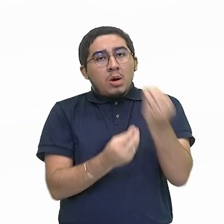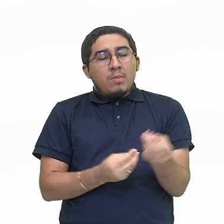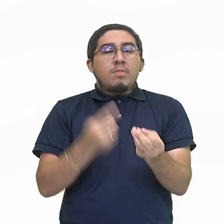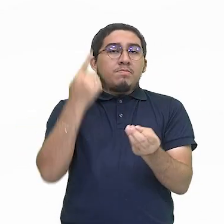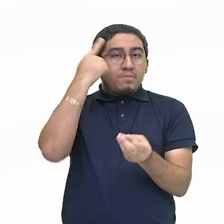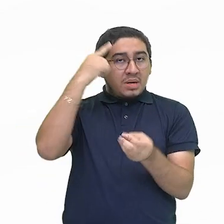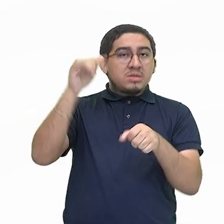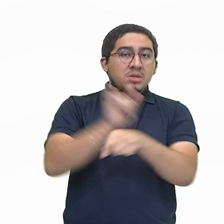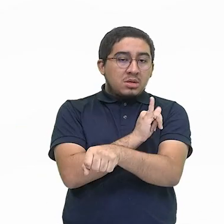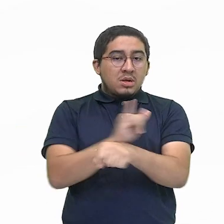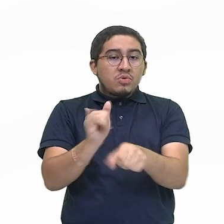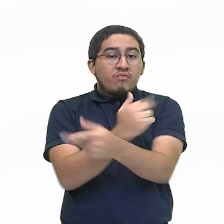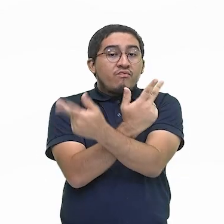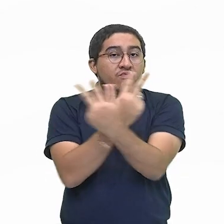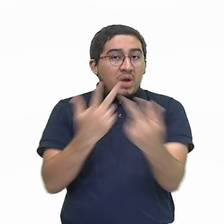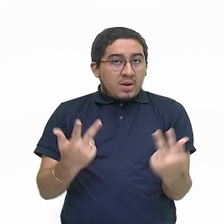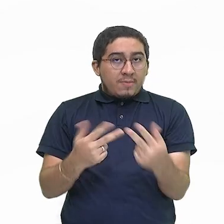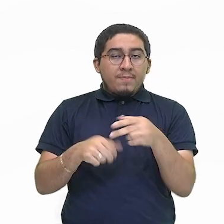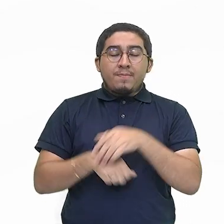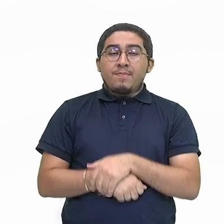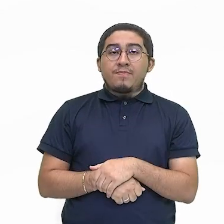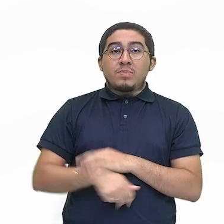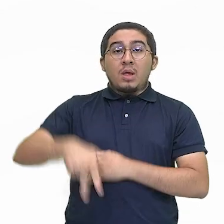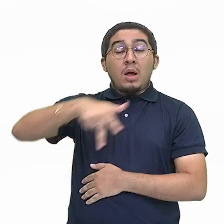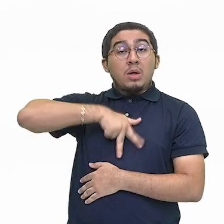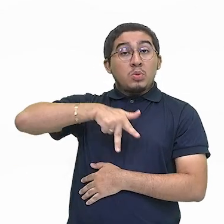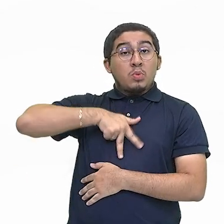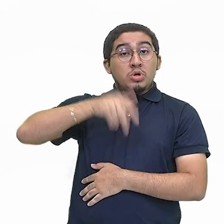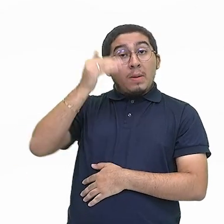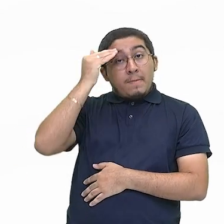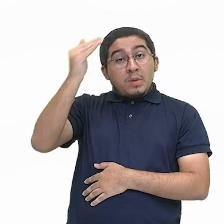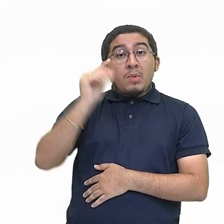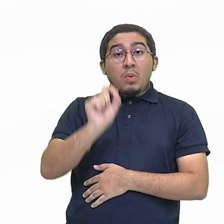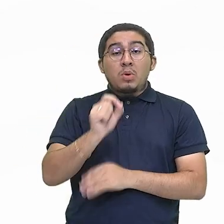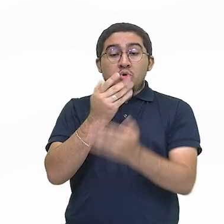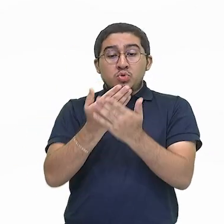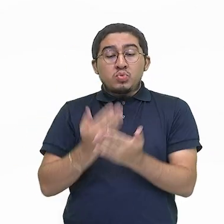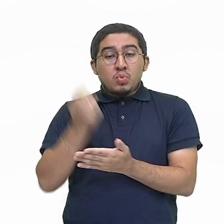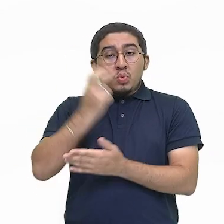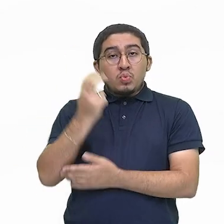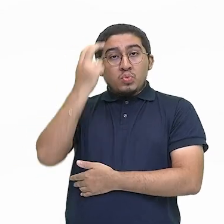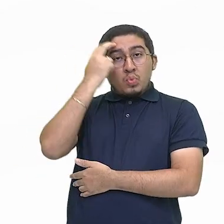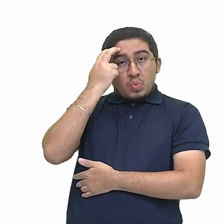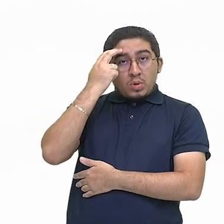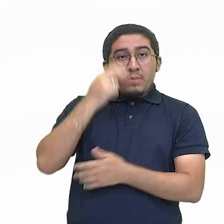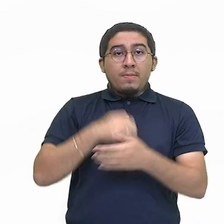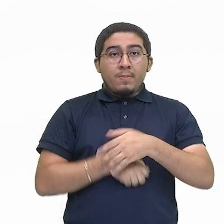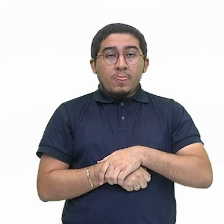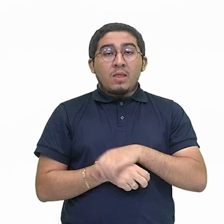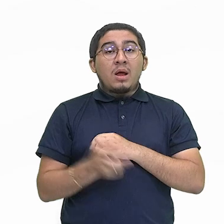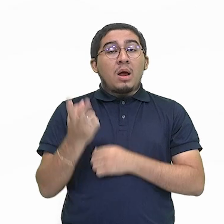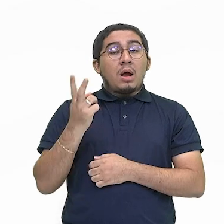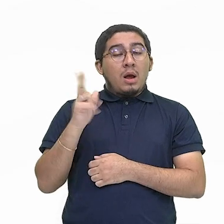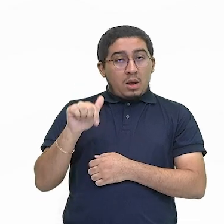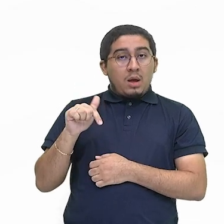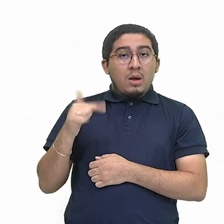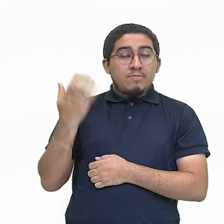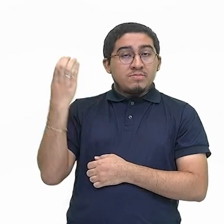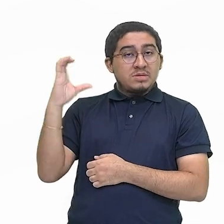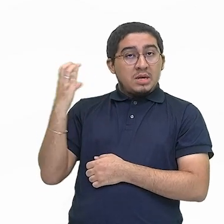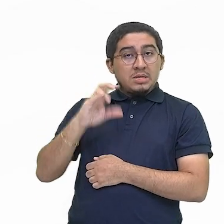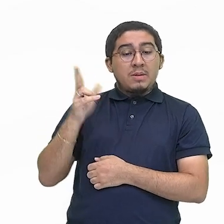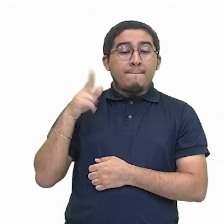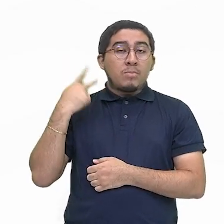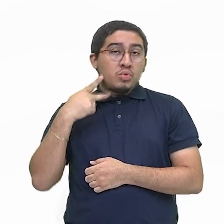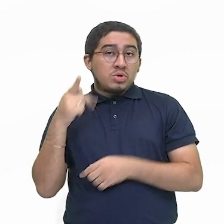acontecendo ali. A antropologia, ela vai priorizar os fenômenos culturais, a ciência política é a questão das relações